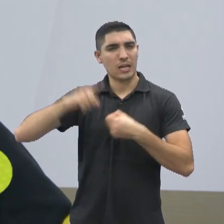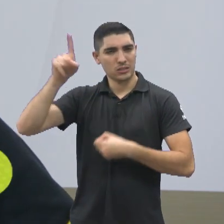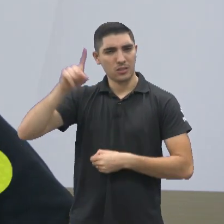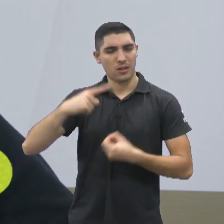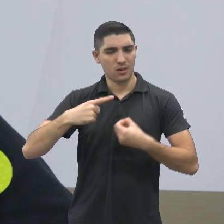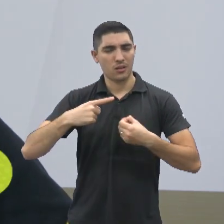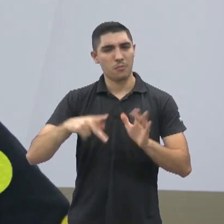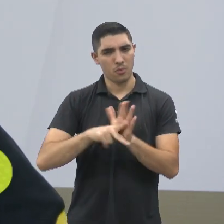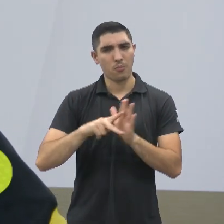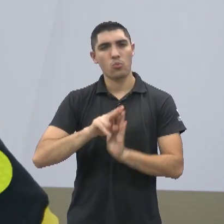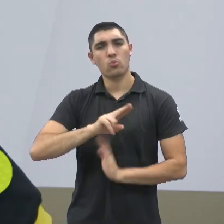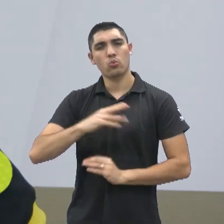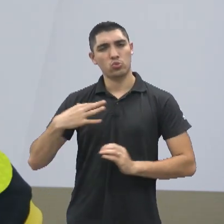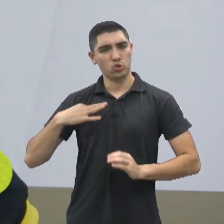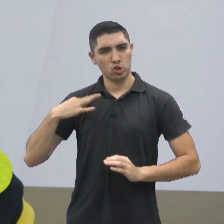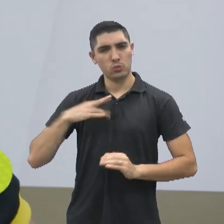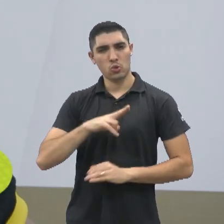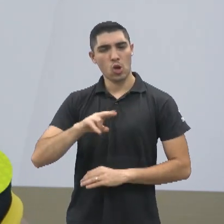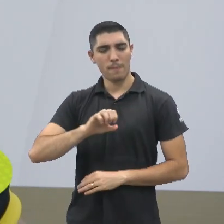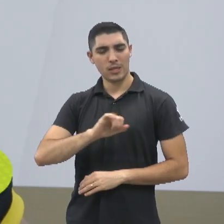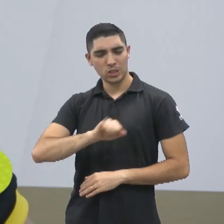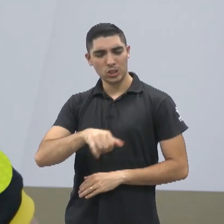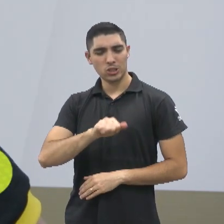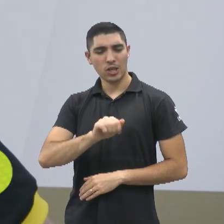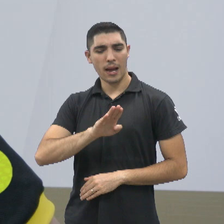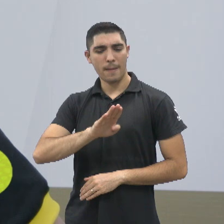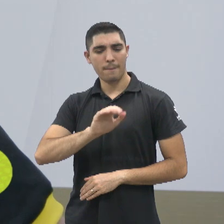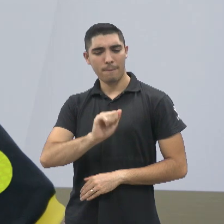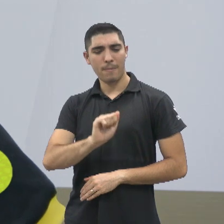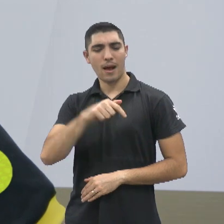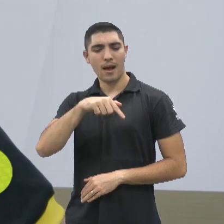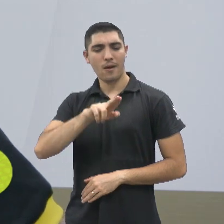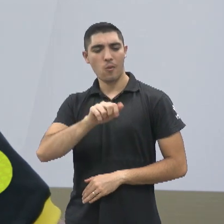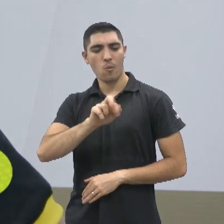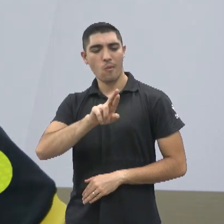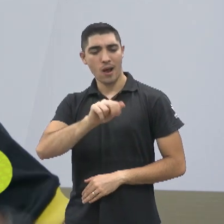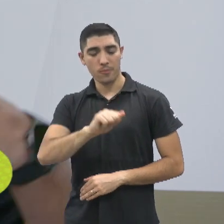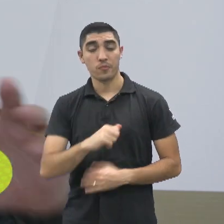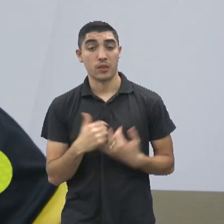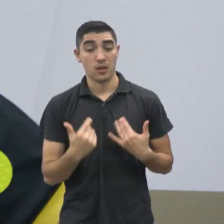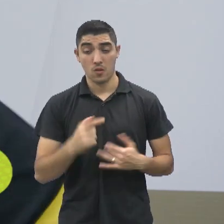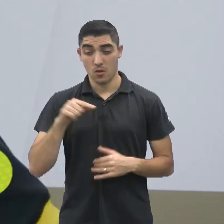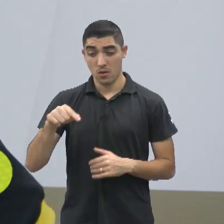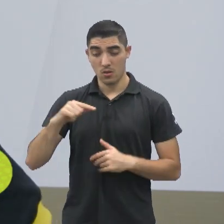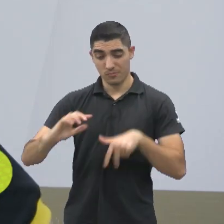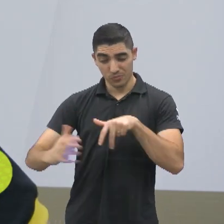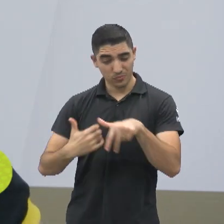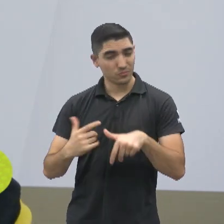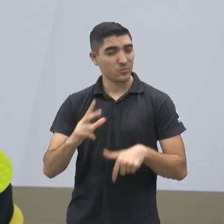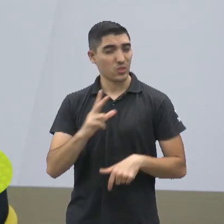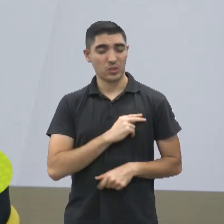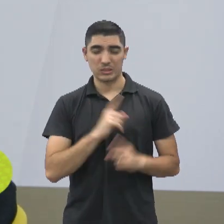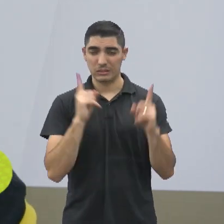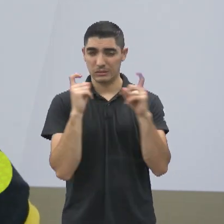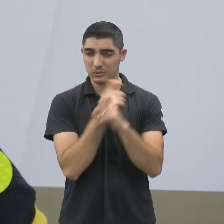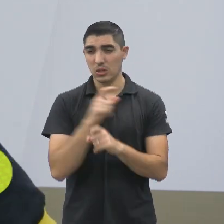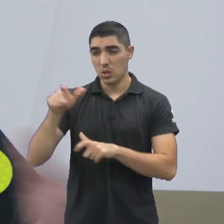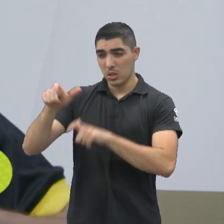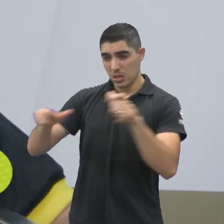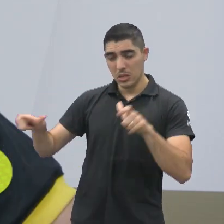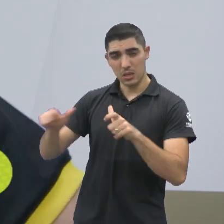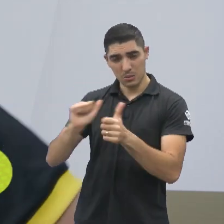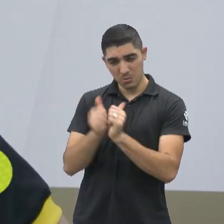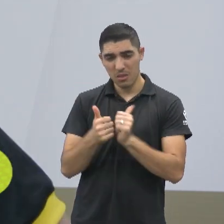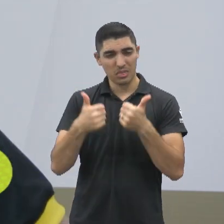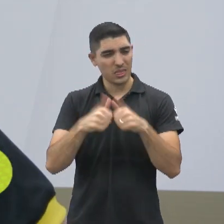estava completamente desfigurado, o time estava lá para baixo, um monte de gente querendo sair, um monte de atletas, grupo rachado,